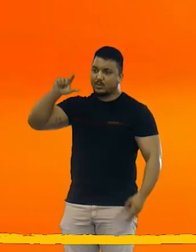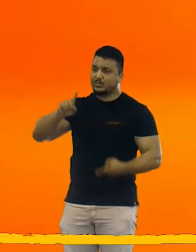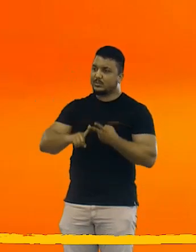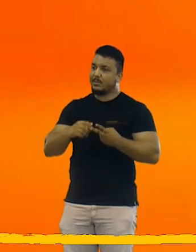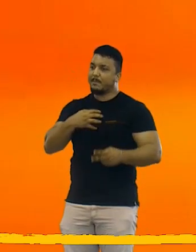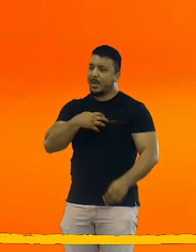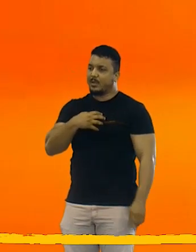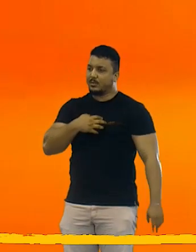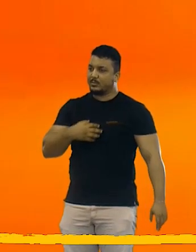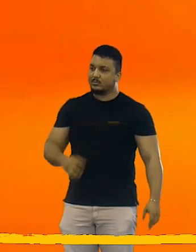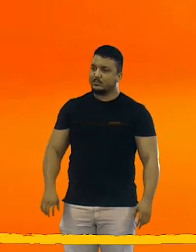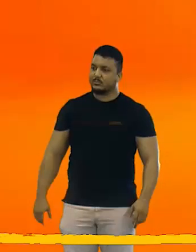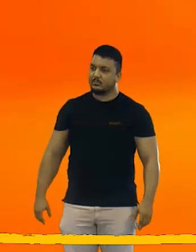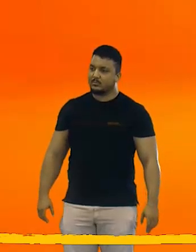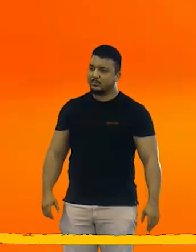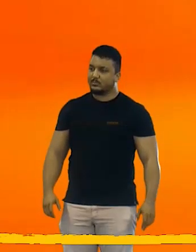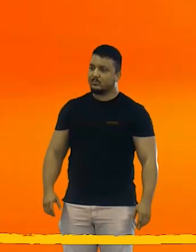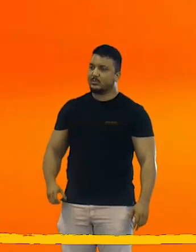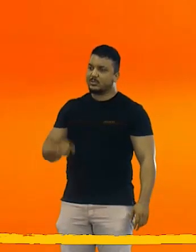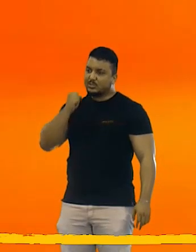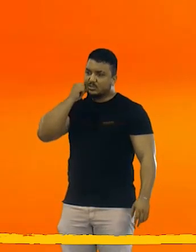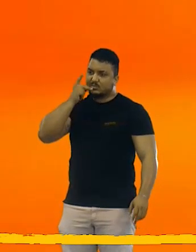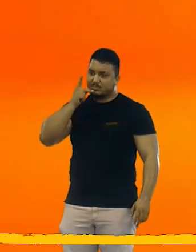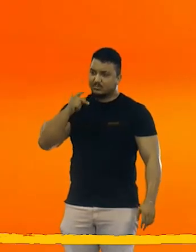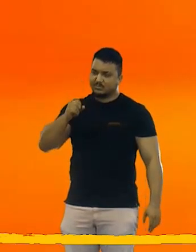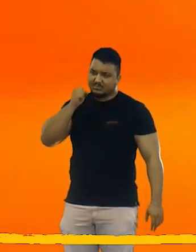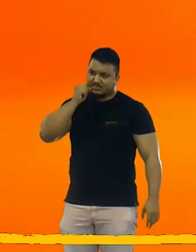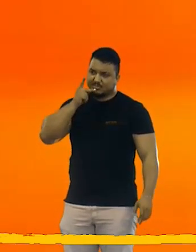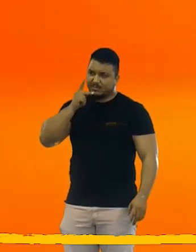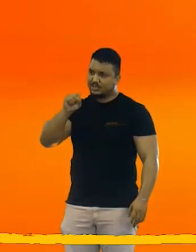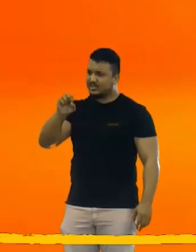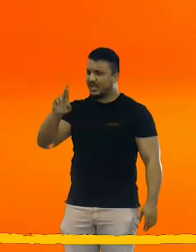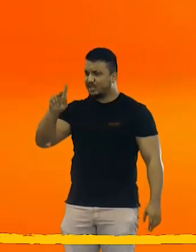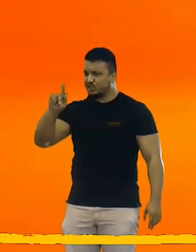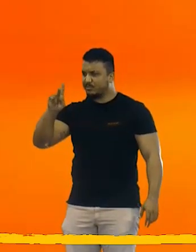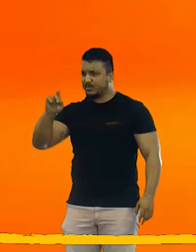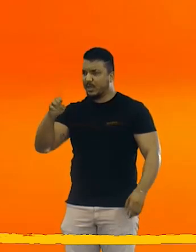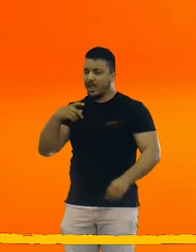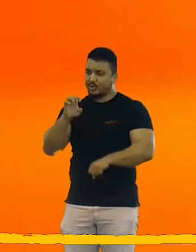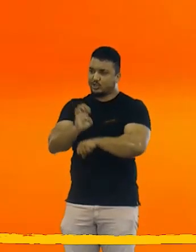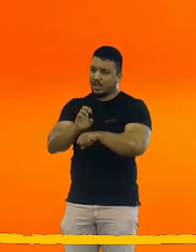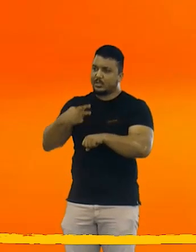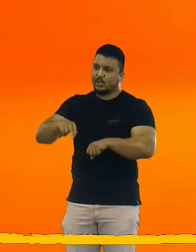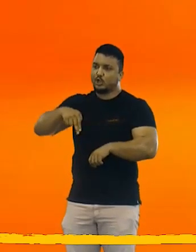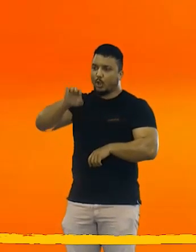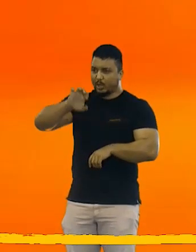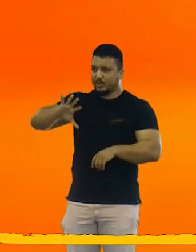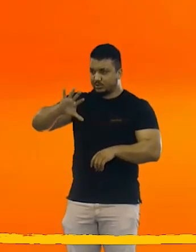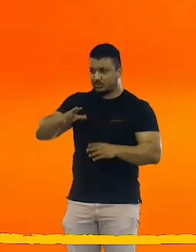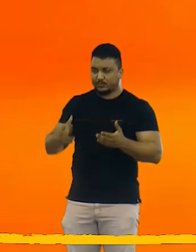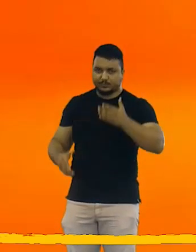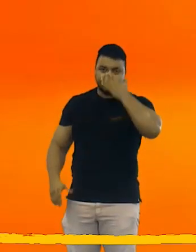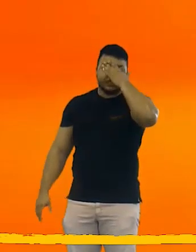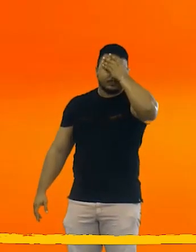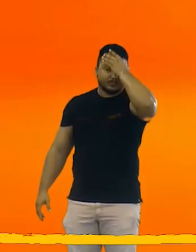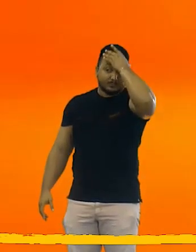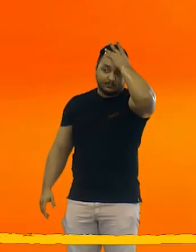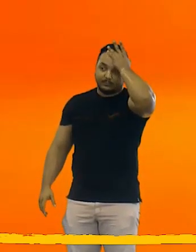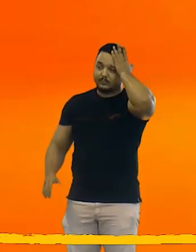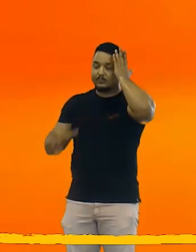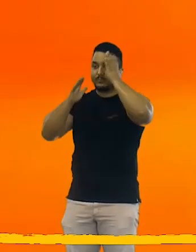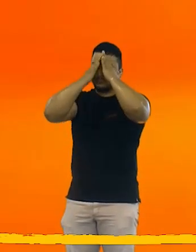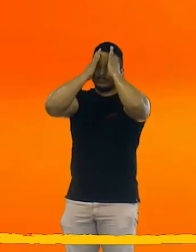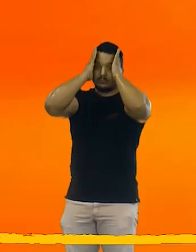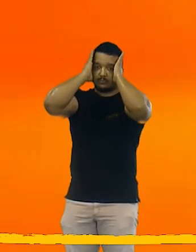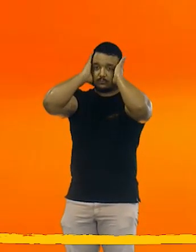produção agrícola. Mas vamos puxar para a questão anterior. E aí, o que nós temos aqui rapidamente? Vou ler o